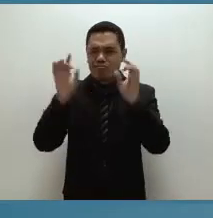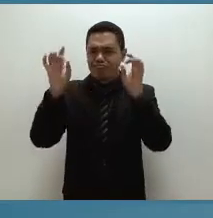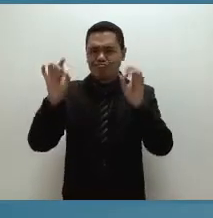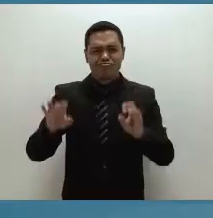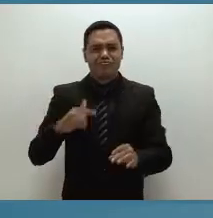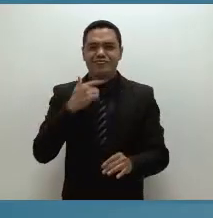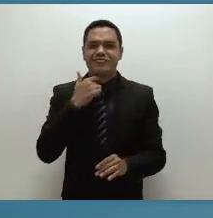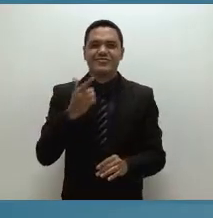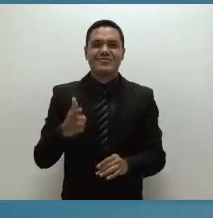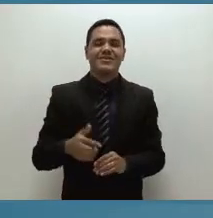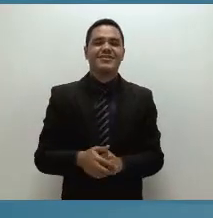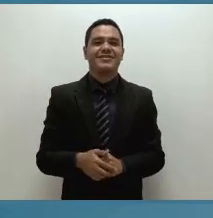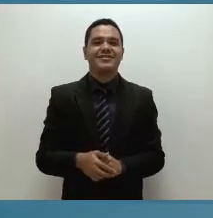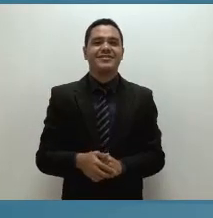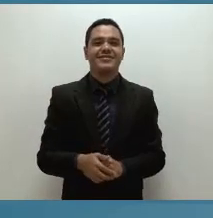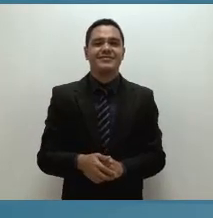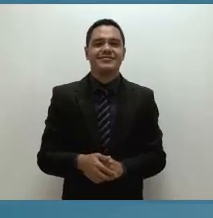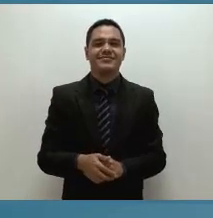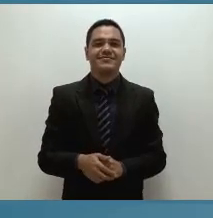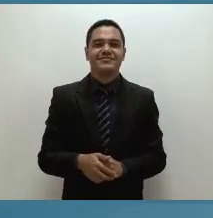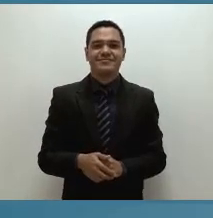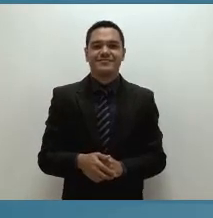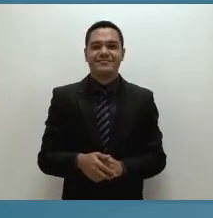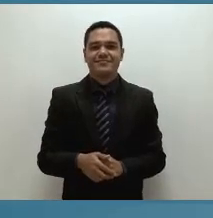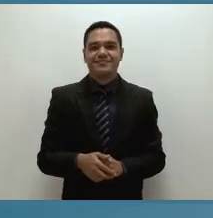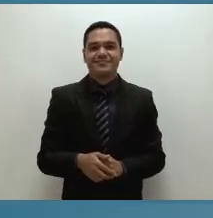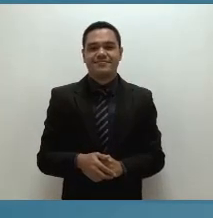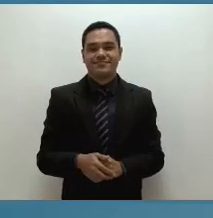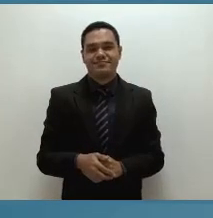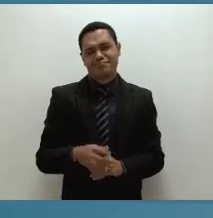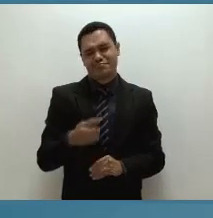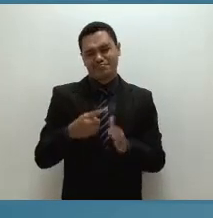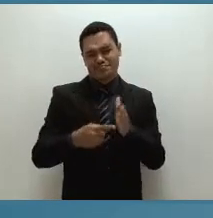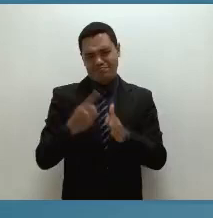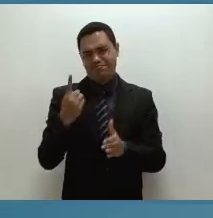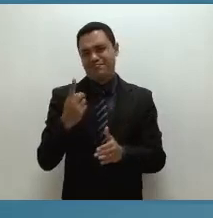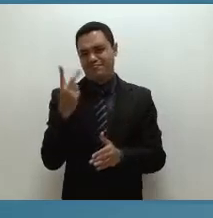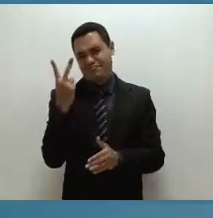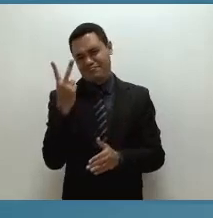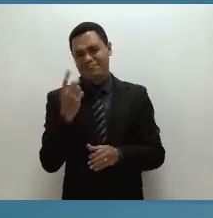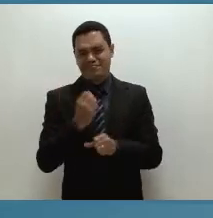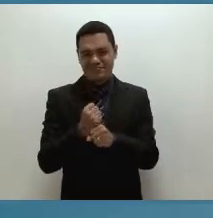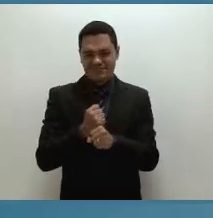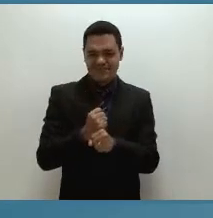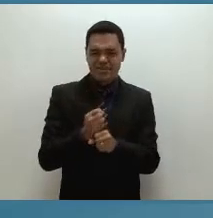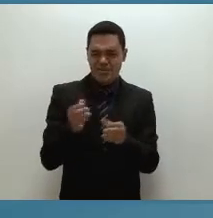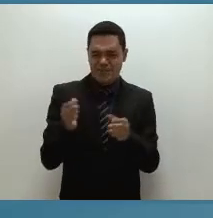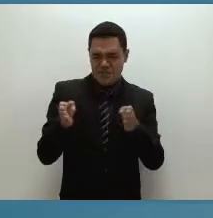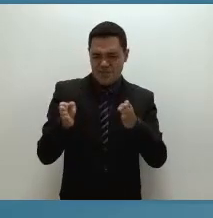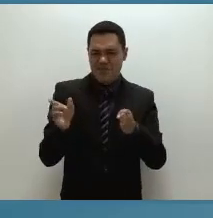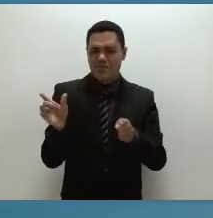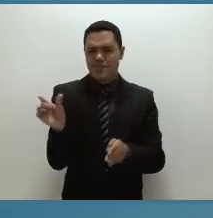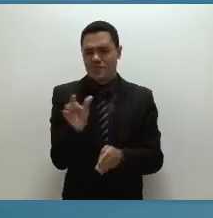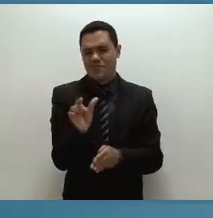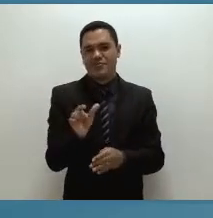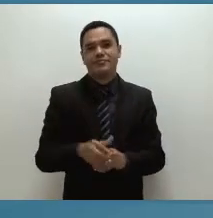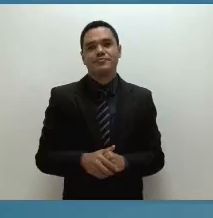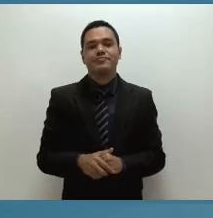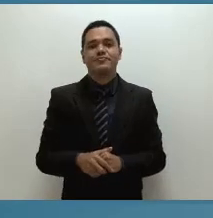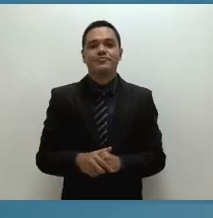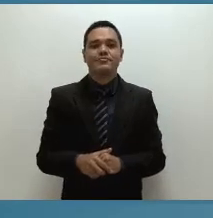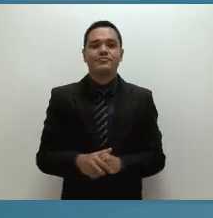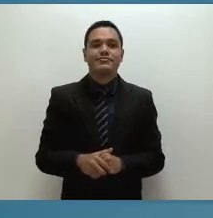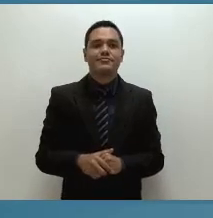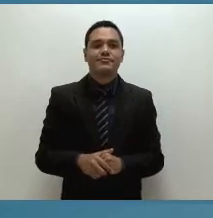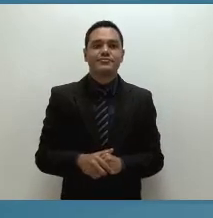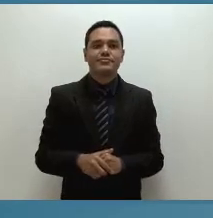prática. Primeiro, porque eu sou 2 anos, né? Muito pouco tempo. E depois, porque o mundo